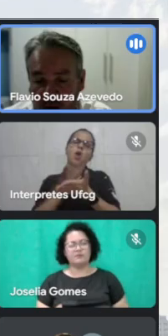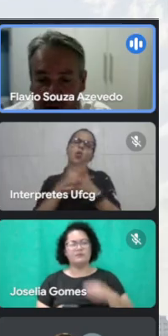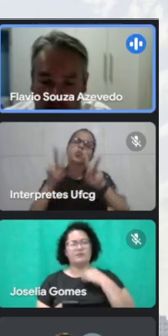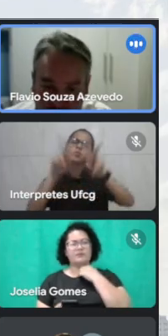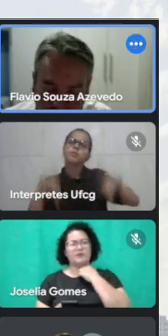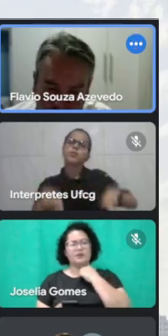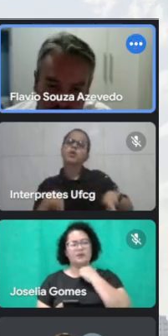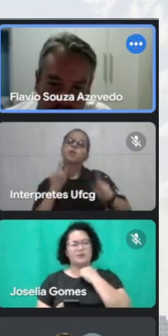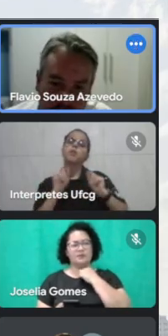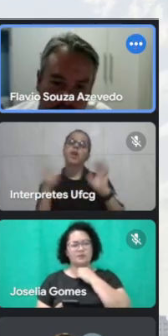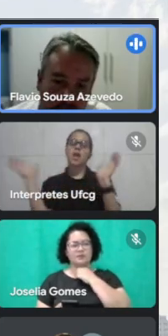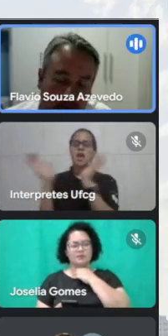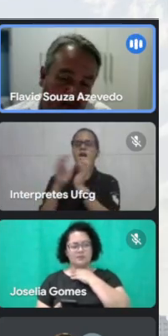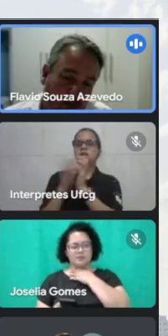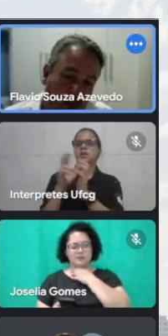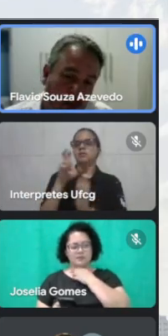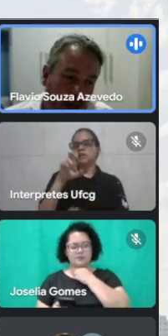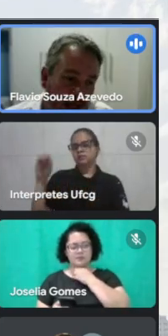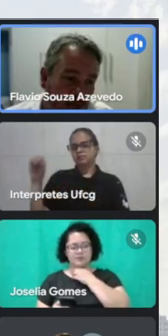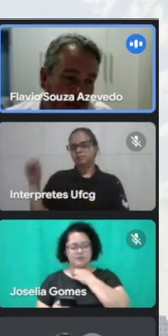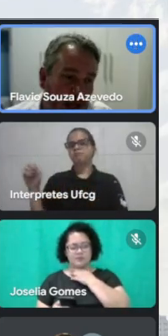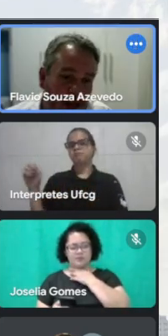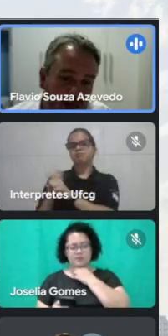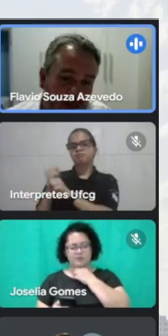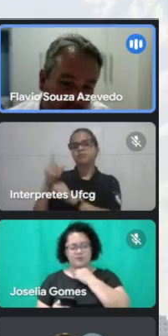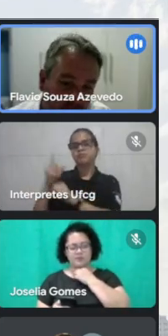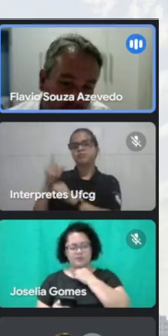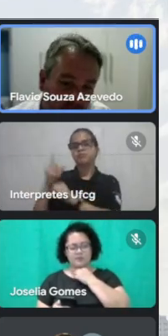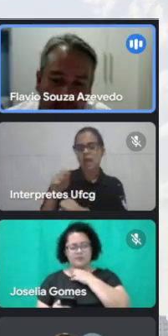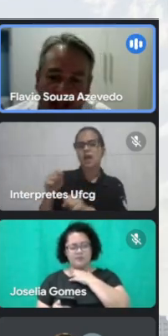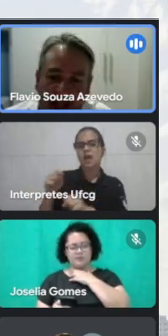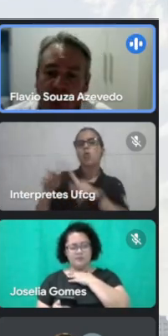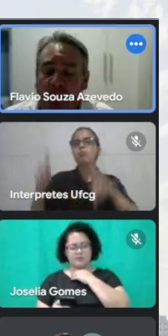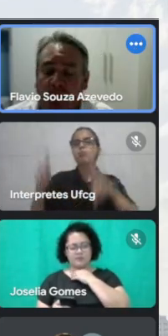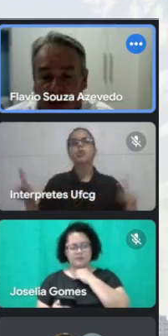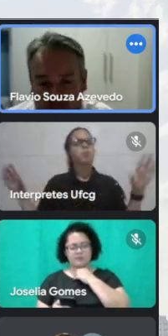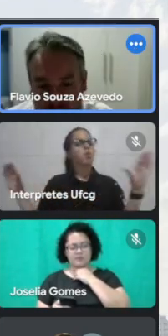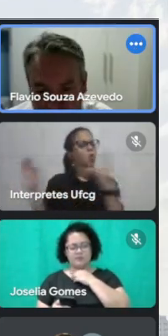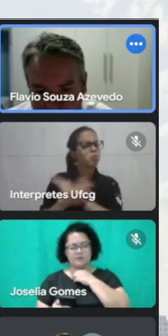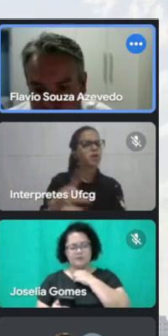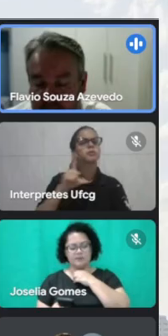um programa bem completo para desenvolver a cidade,